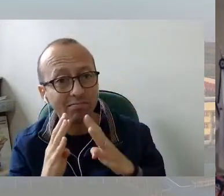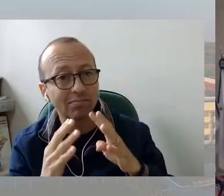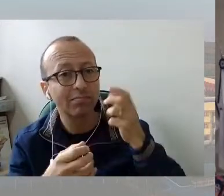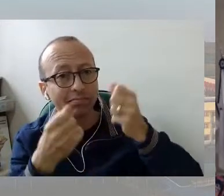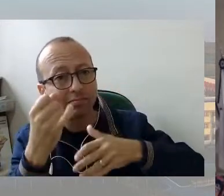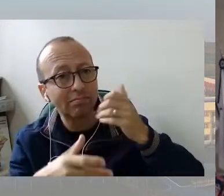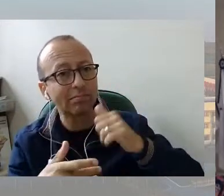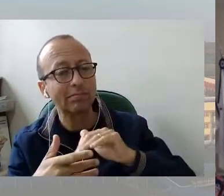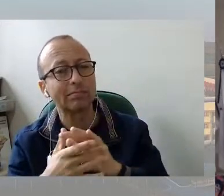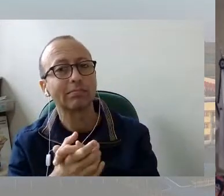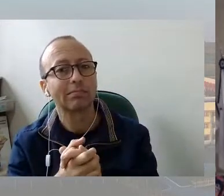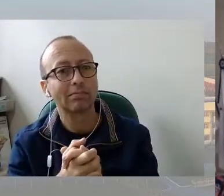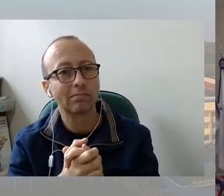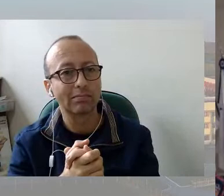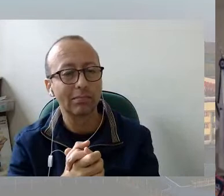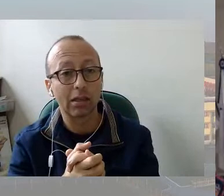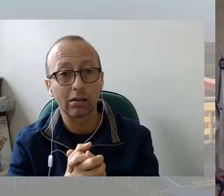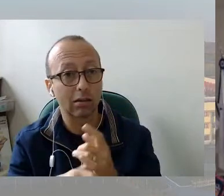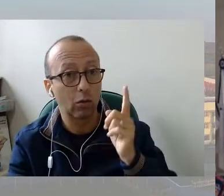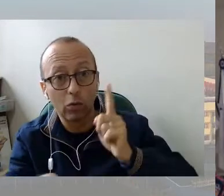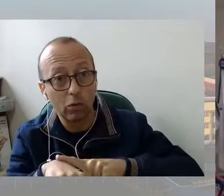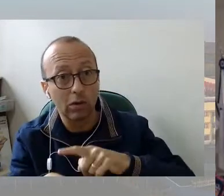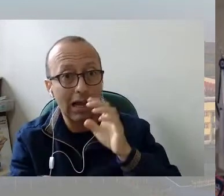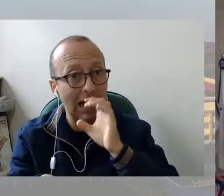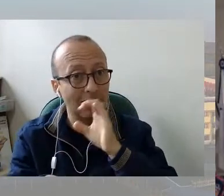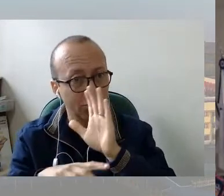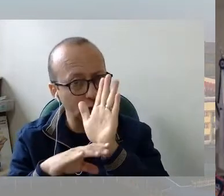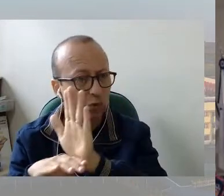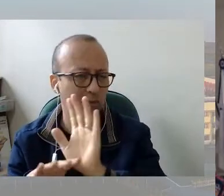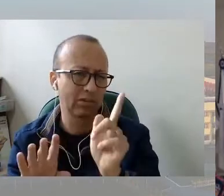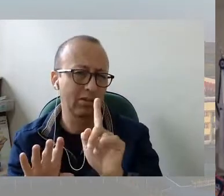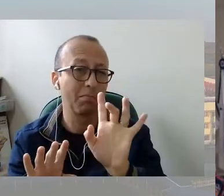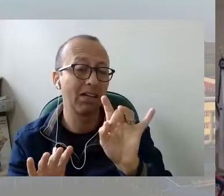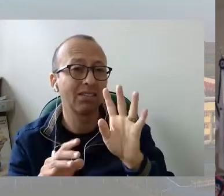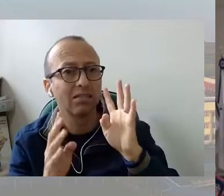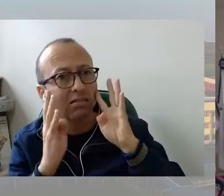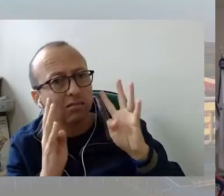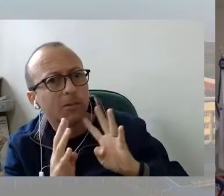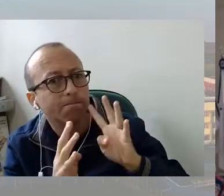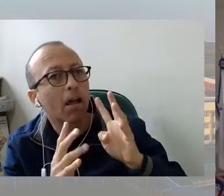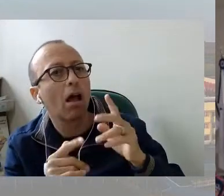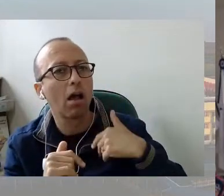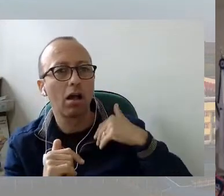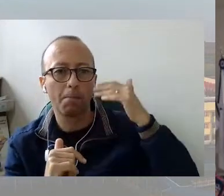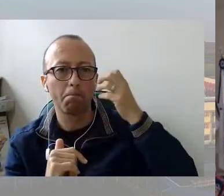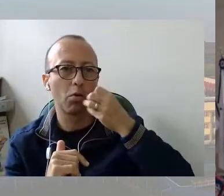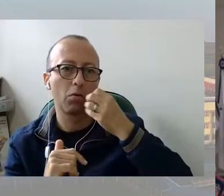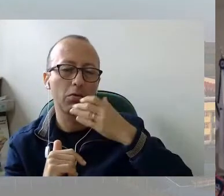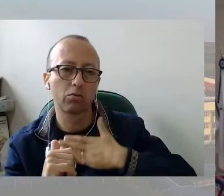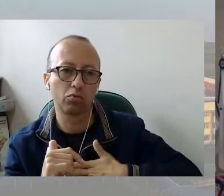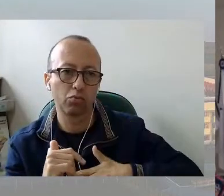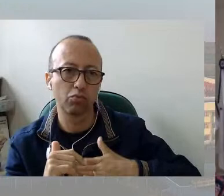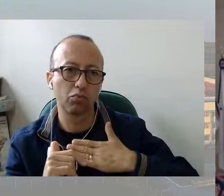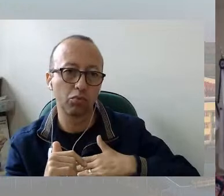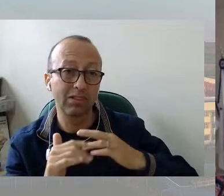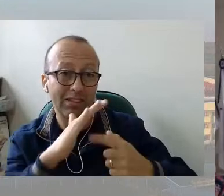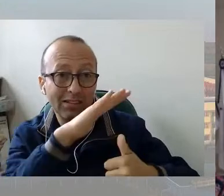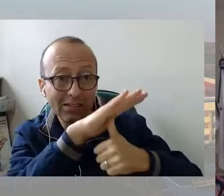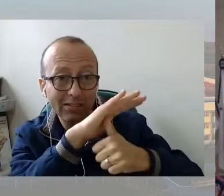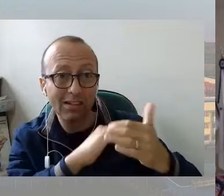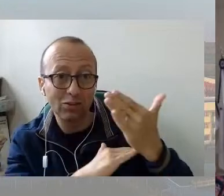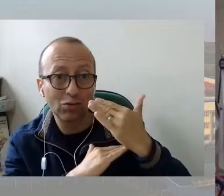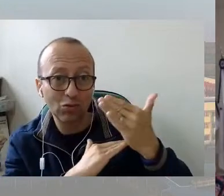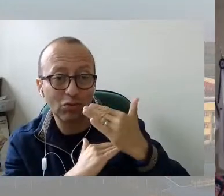nem vou dizer assim, imediatamente atendidos, mas encontrar ressonância, né, por parte da reitoria em relação às